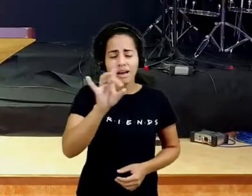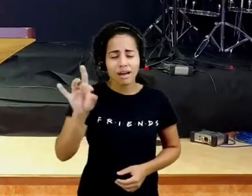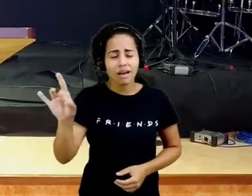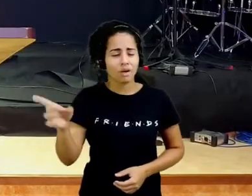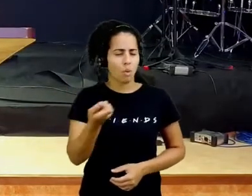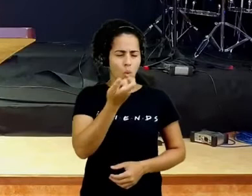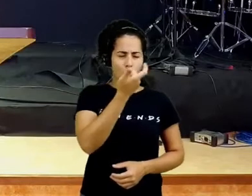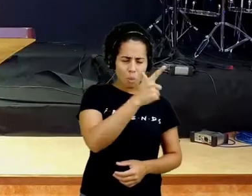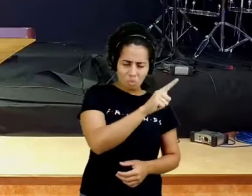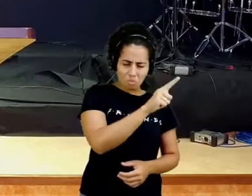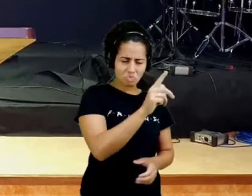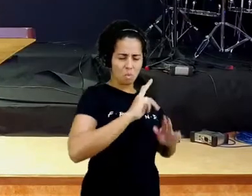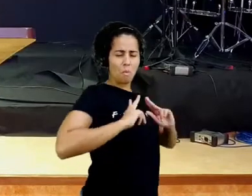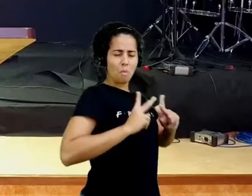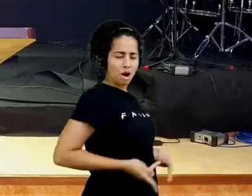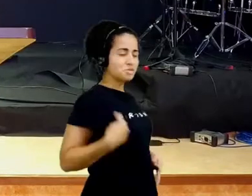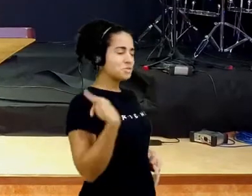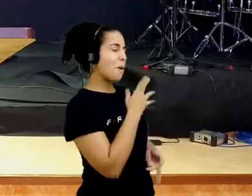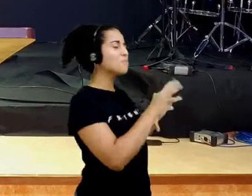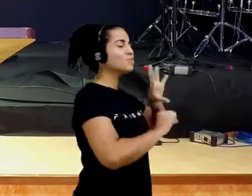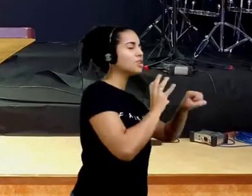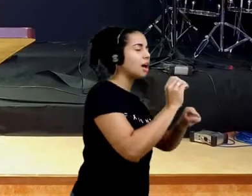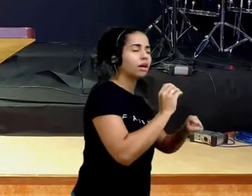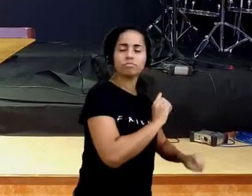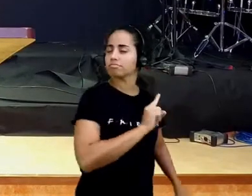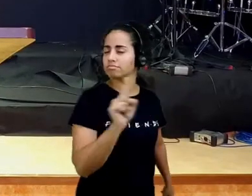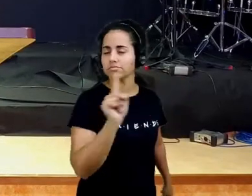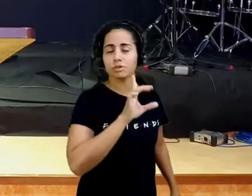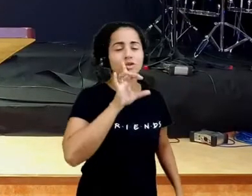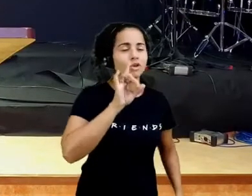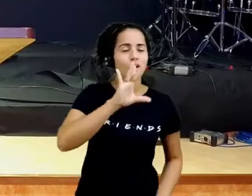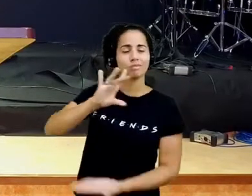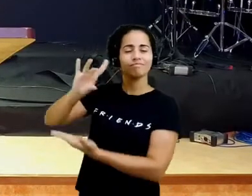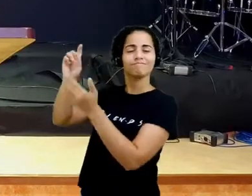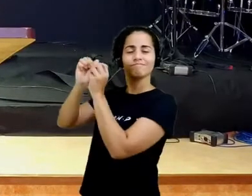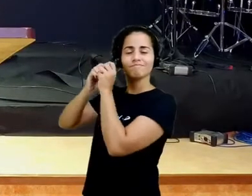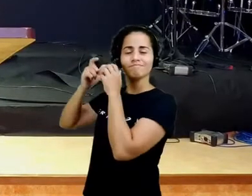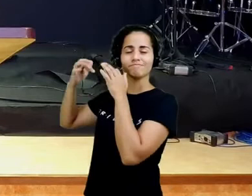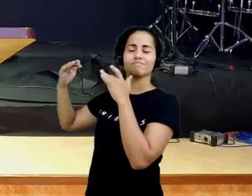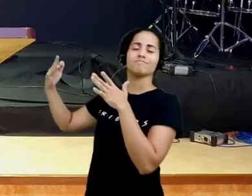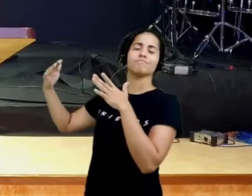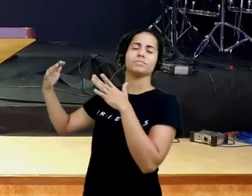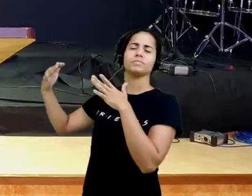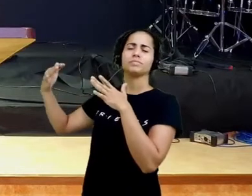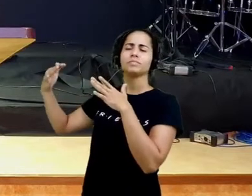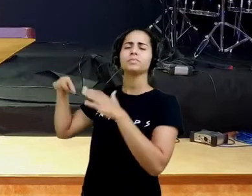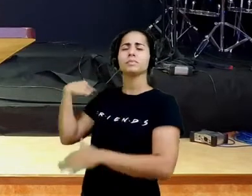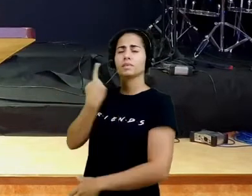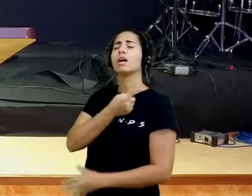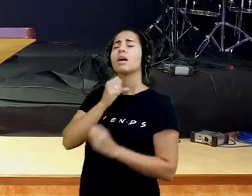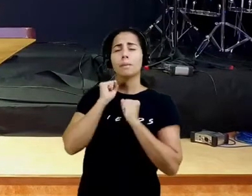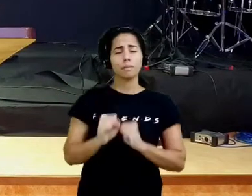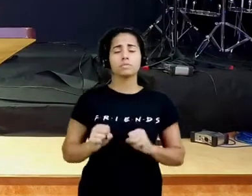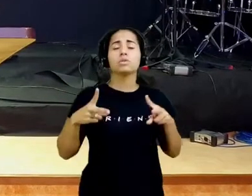não há outro a quem nós recorrer, a não ser o Senhor da glória. Nós, Pai, que possamos ter